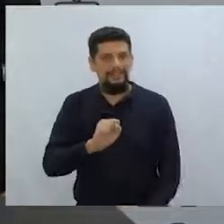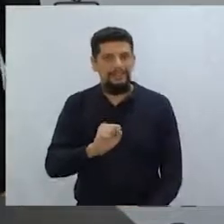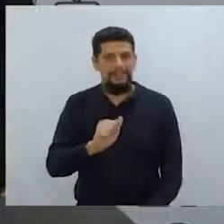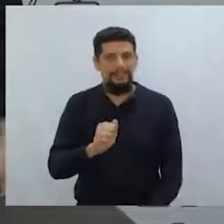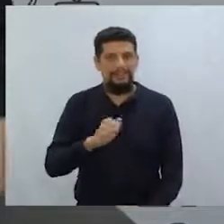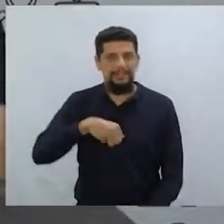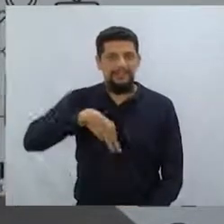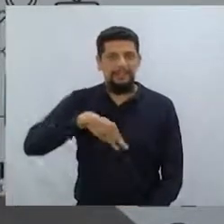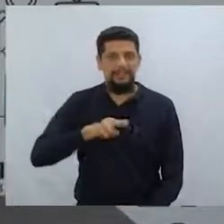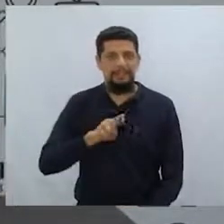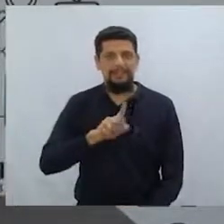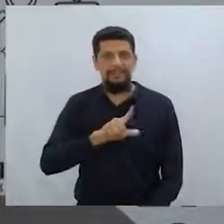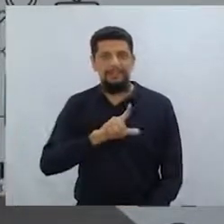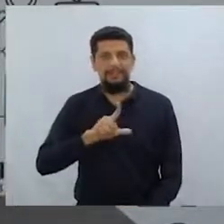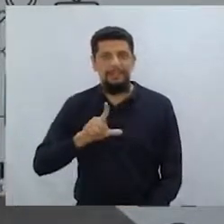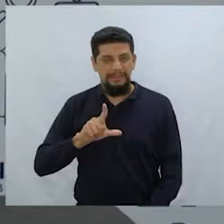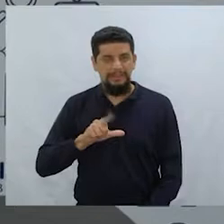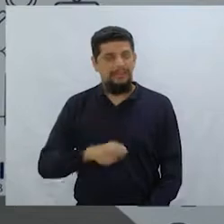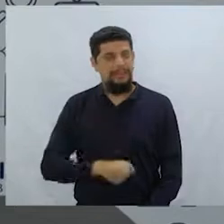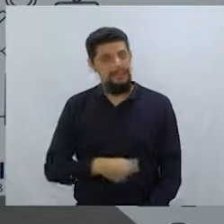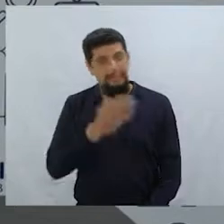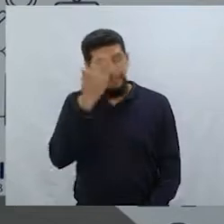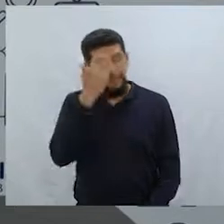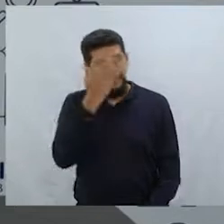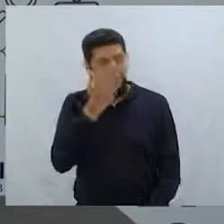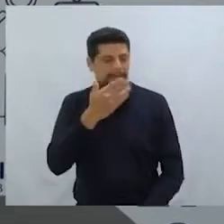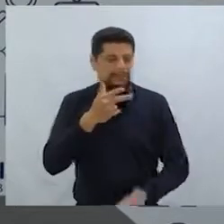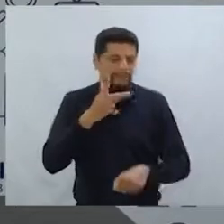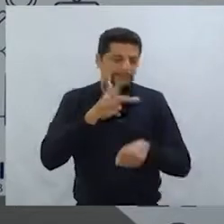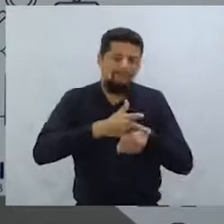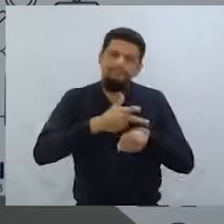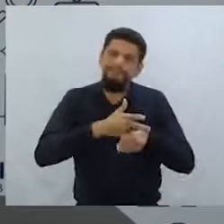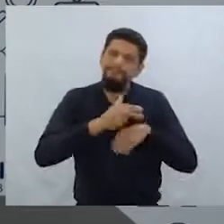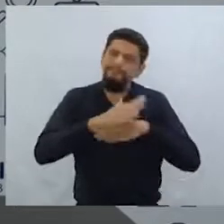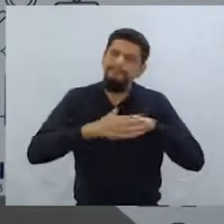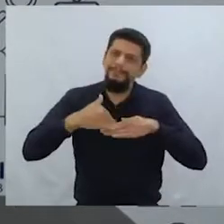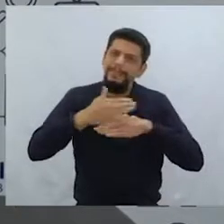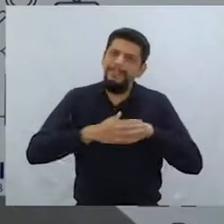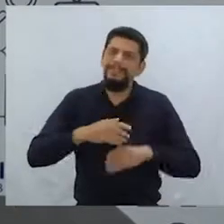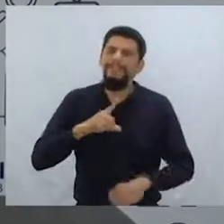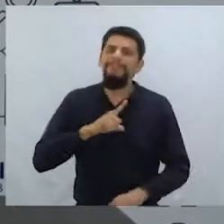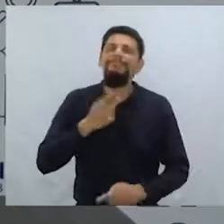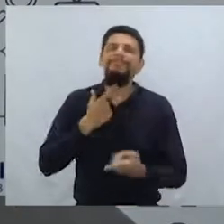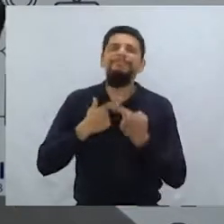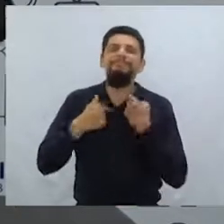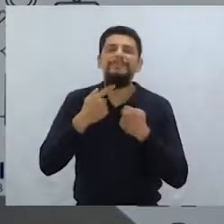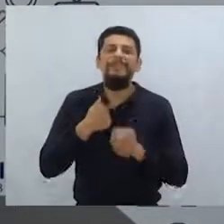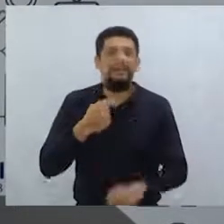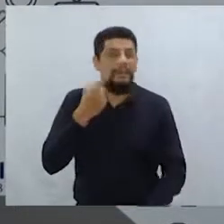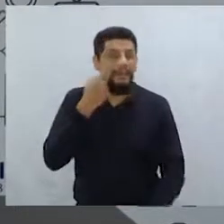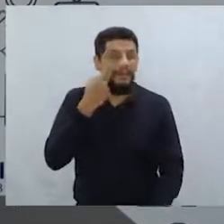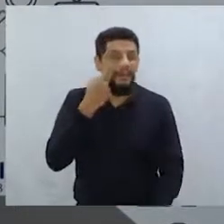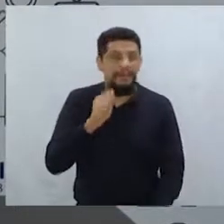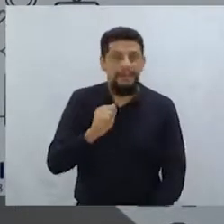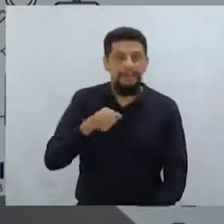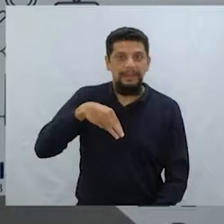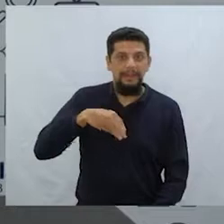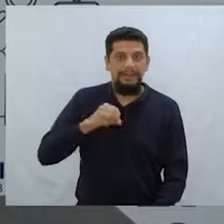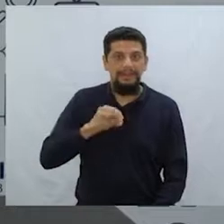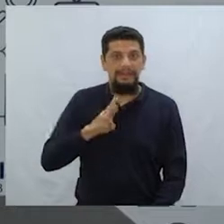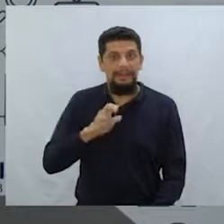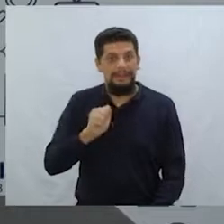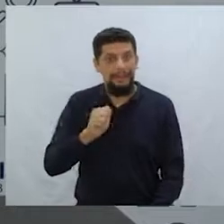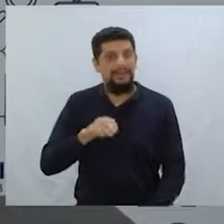Tchau, Samuel. Muito obrigada aí por esse vídeo tão querido, né? A gente fica com vontade aí ver a